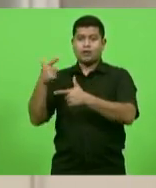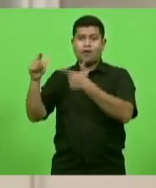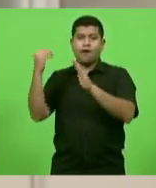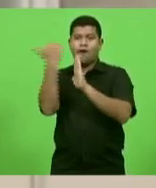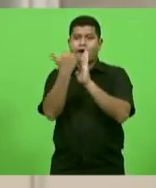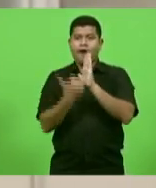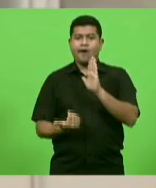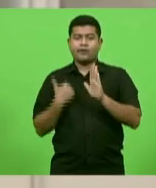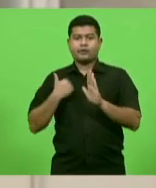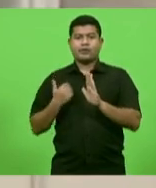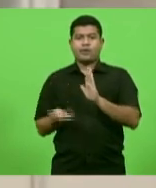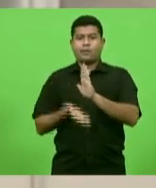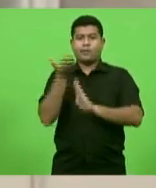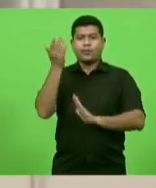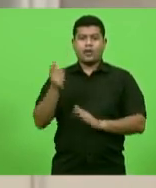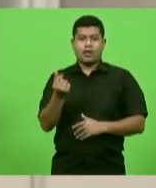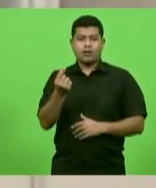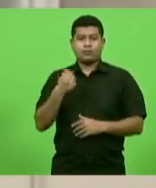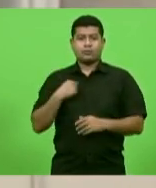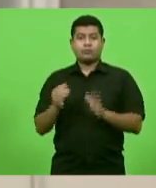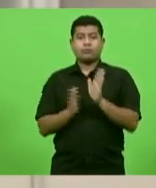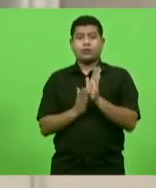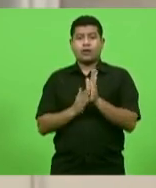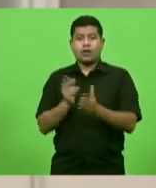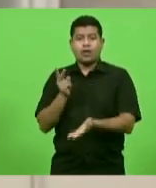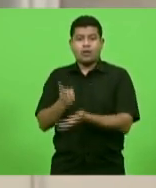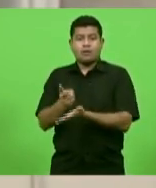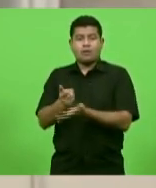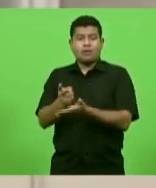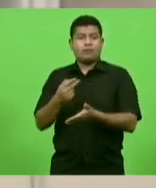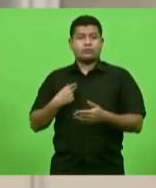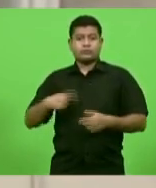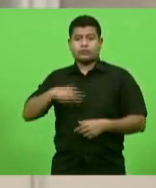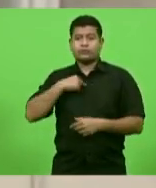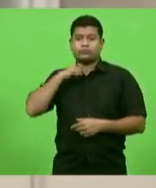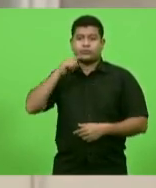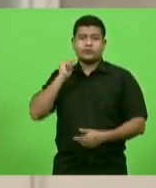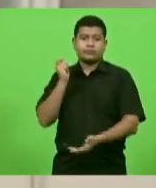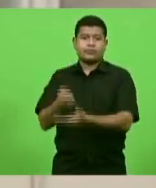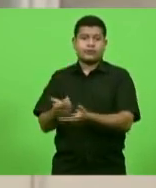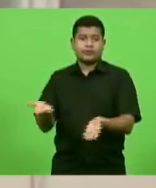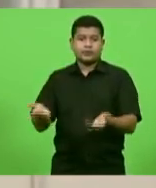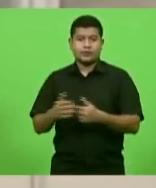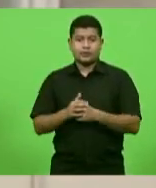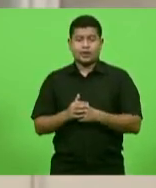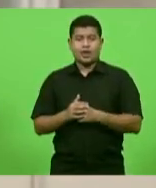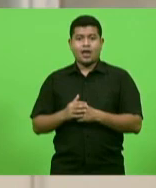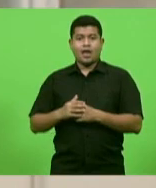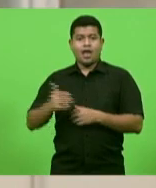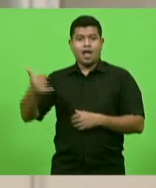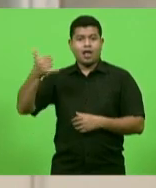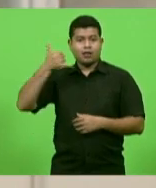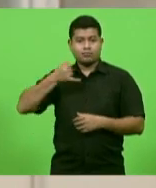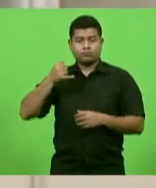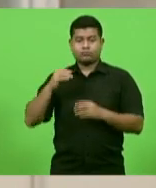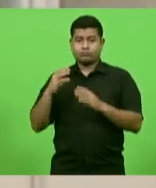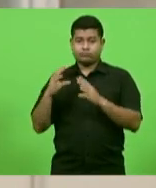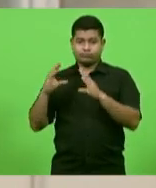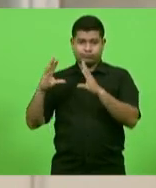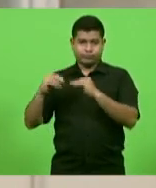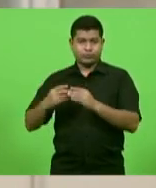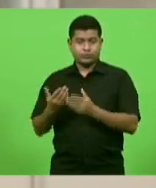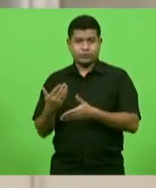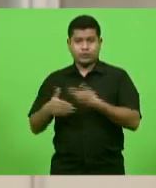tanto regra exorbitando o preço mantendo propostas que a gente não consegue fechar ele desligou o telefone e